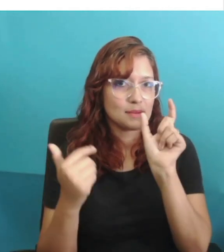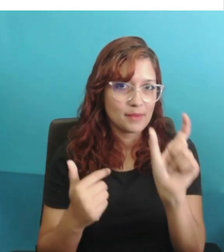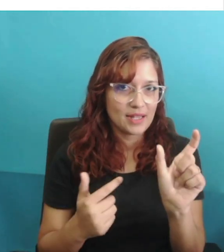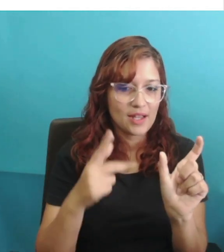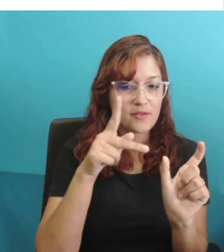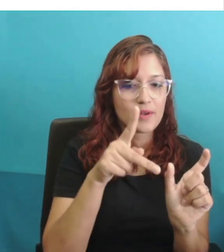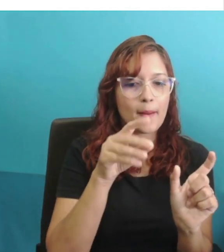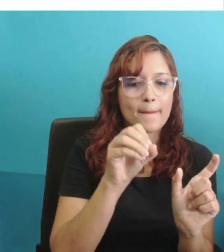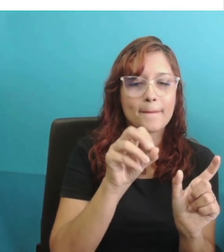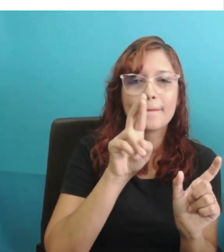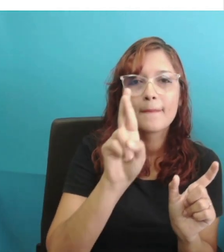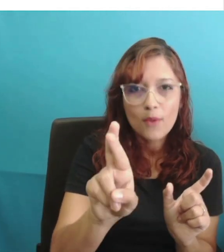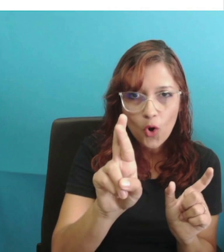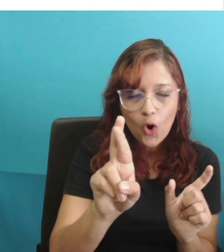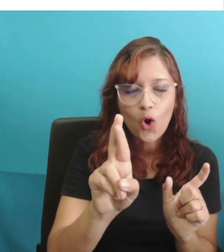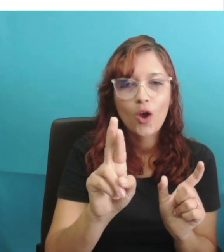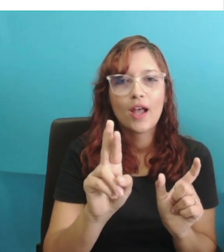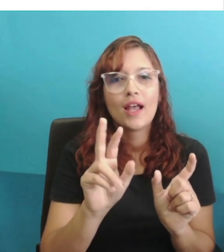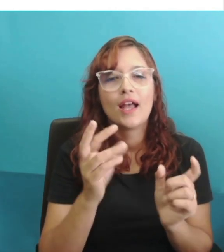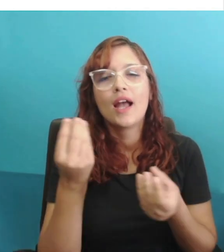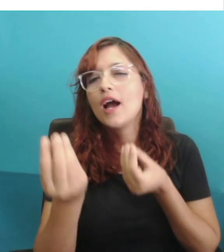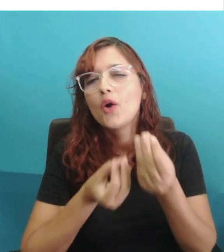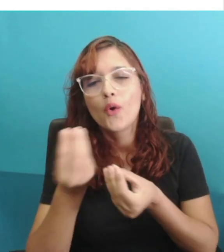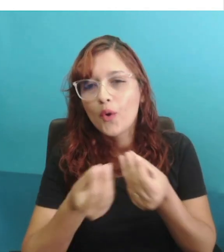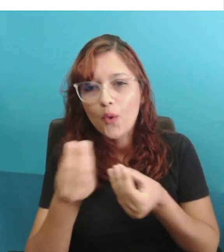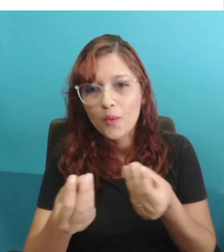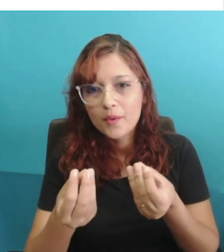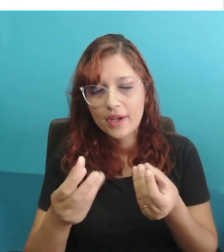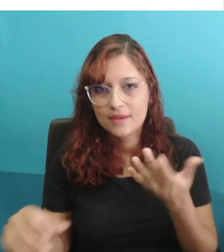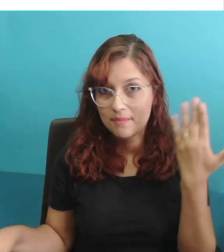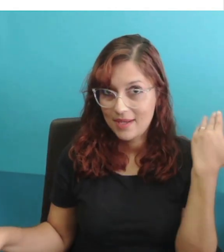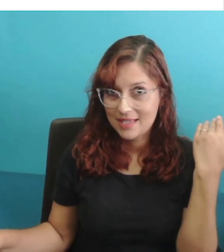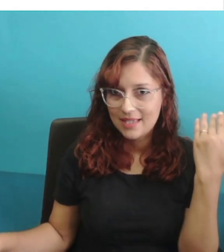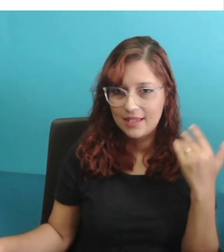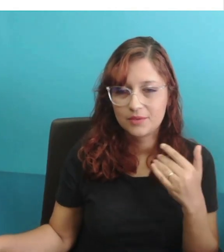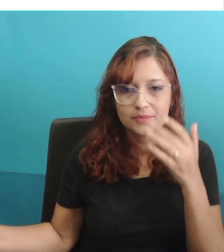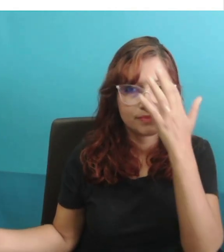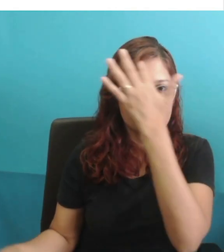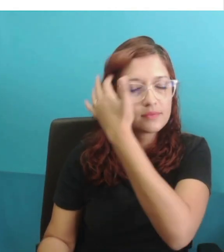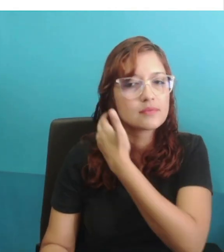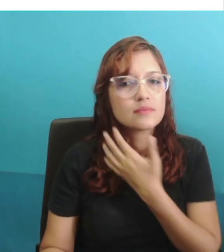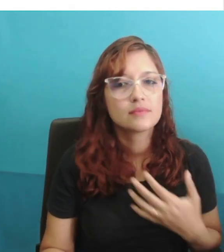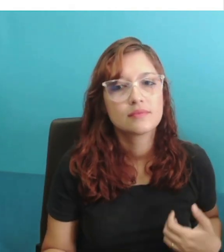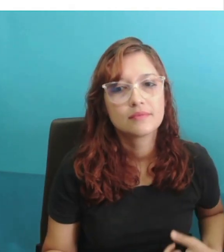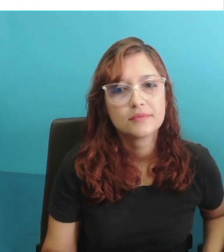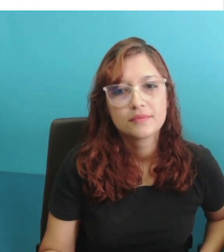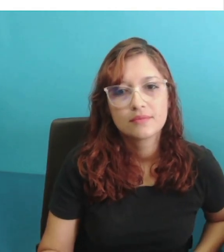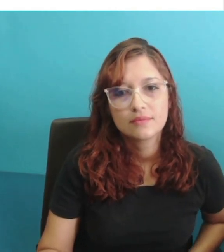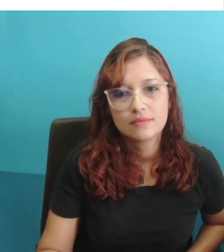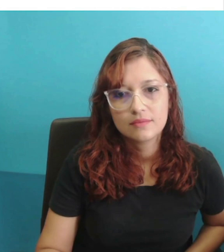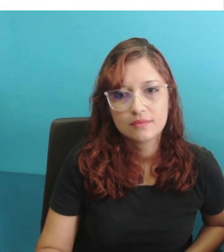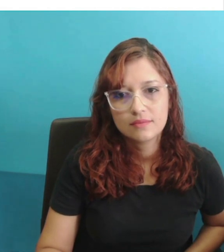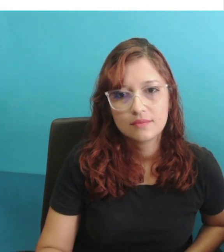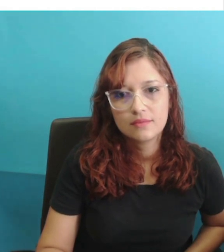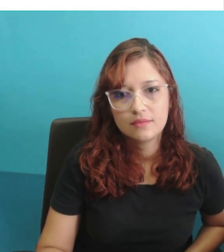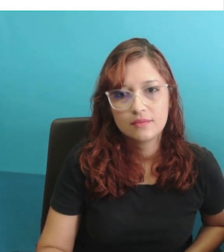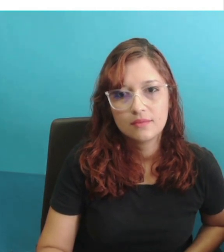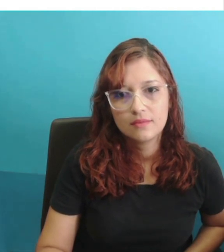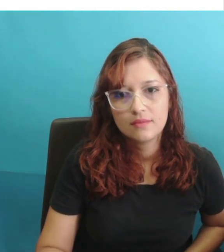Brasil. Mas no passado, a palavra por, como é que ela era escrita no passado?